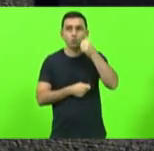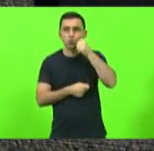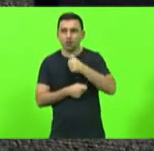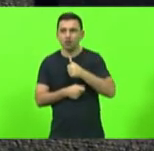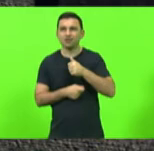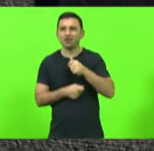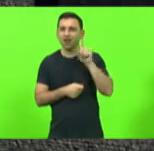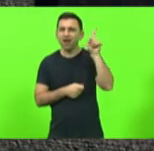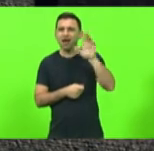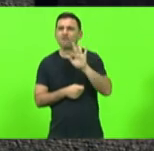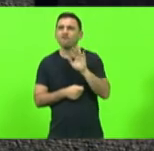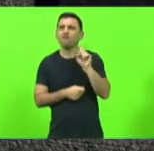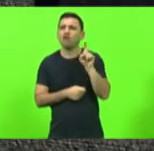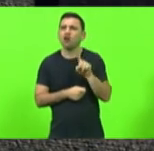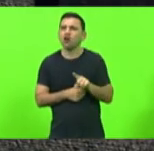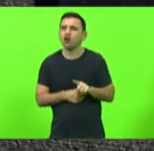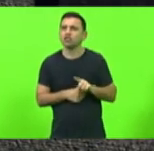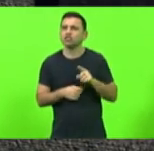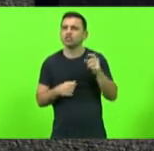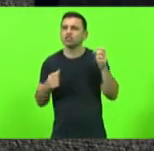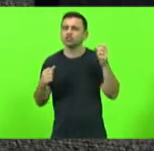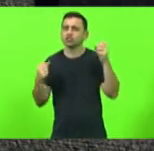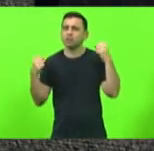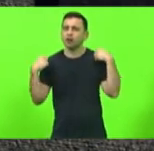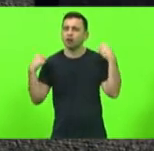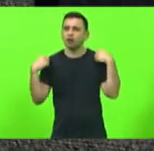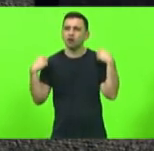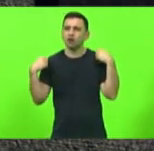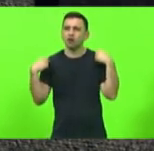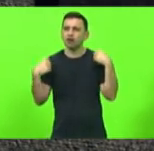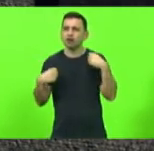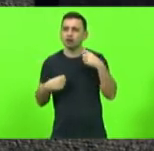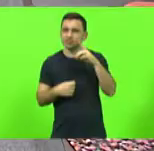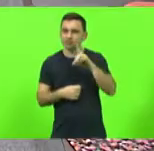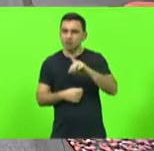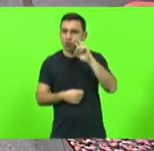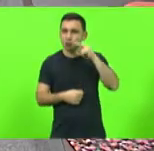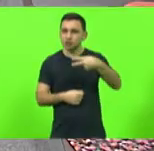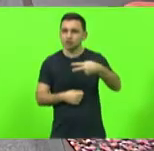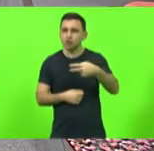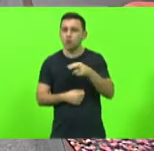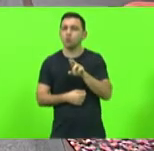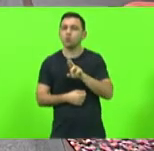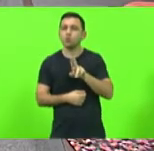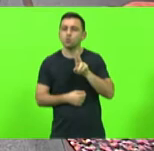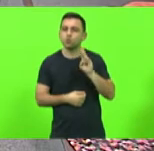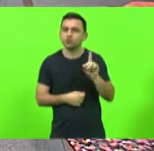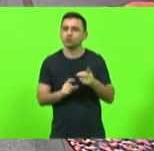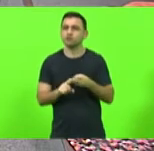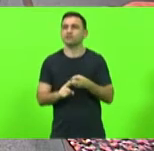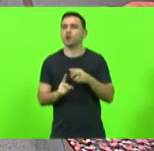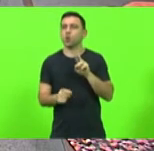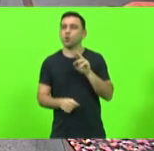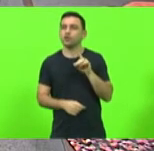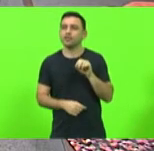Chapecó a terem seus direitos reconhecidos. Não é mesmo, Rudi, Blume, Rodrigo?